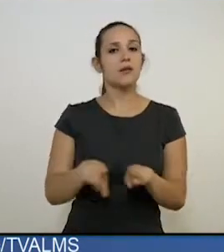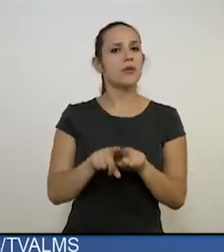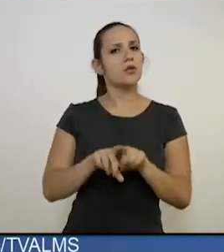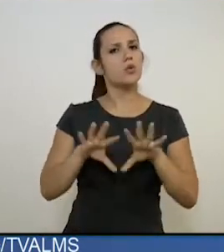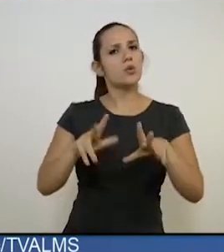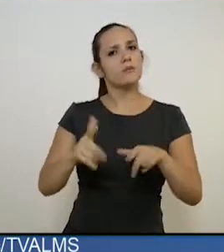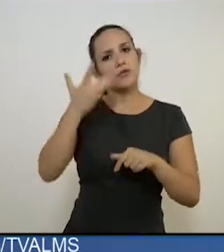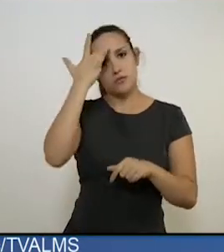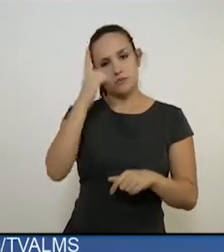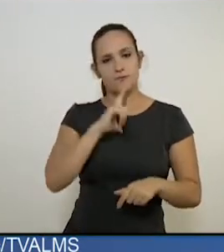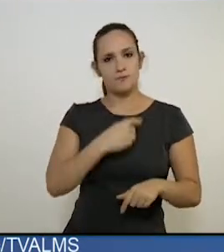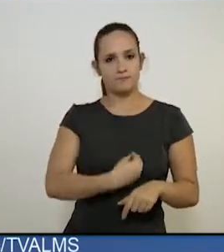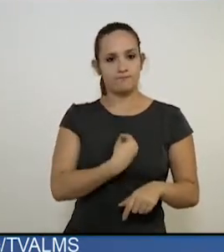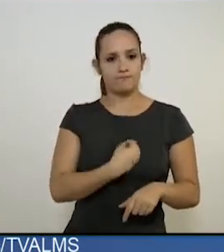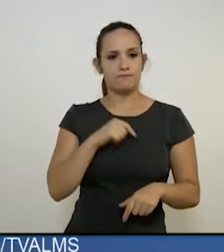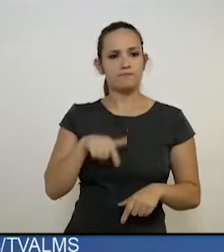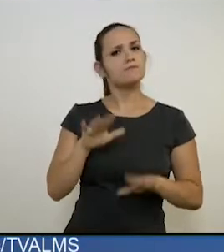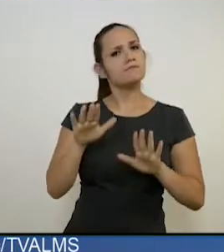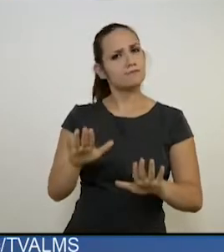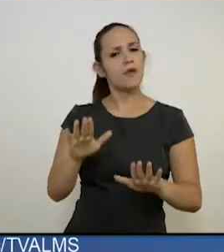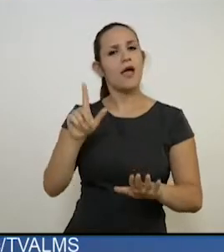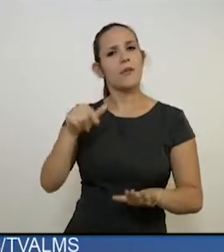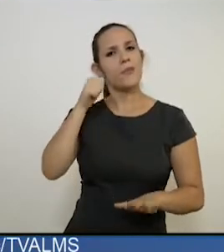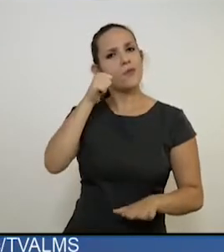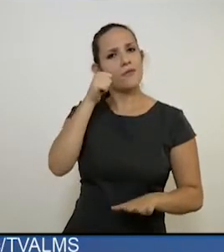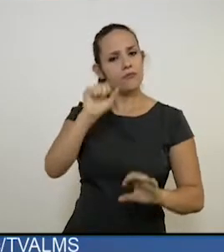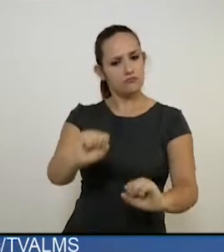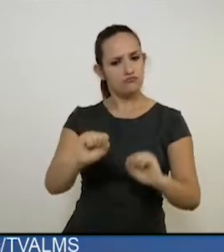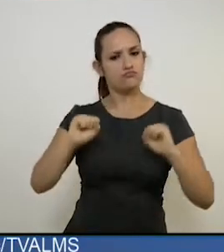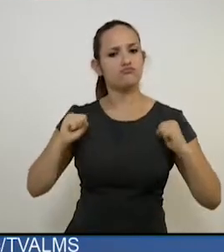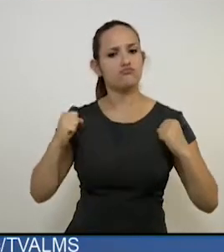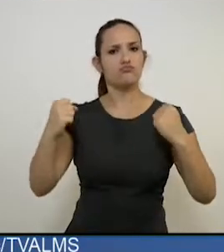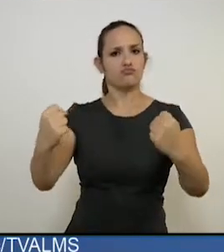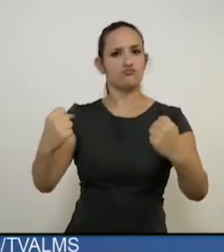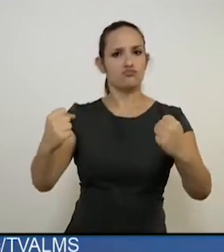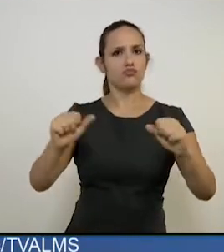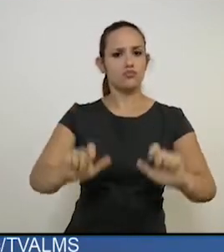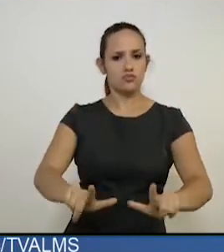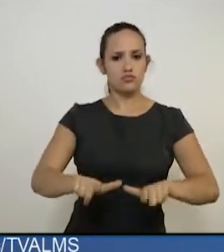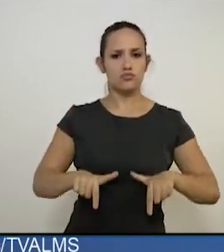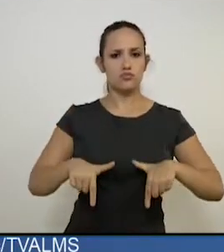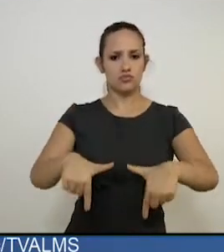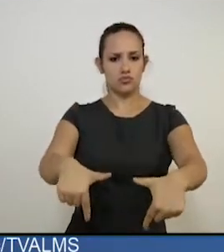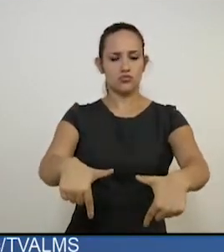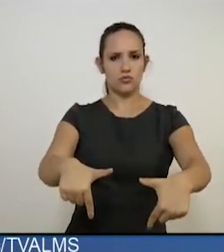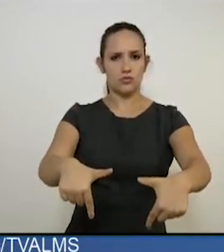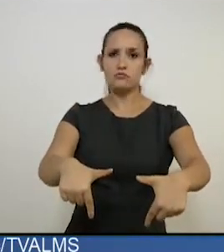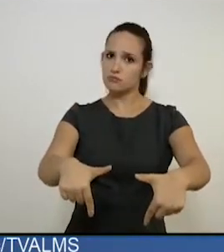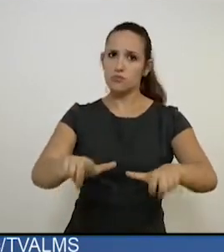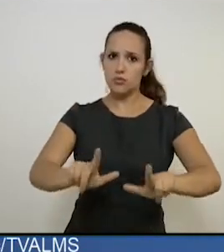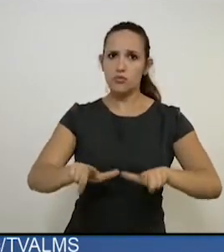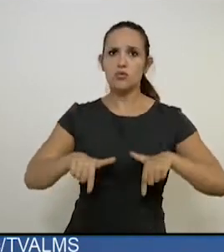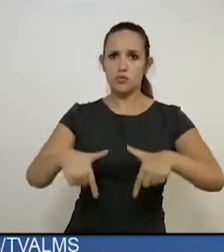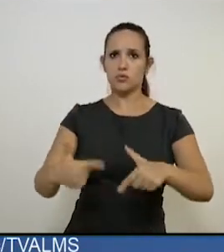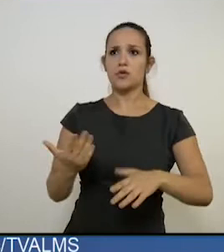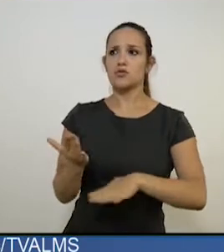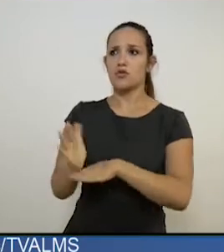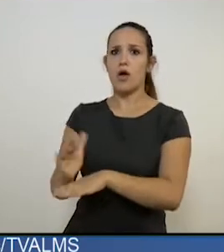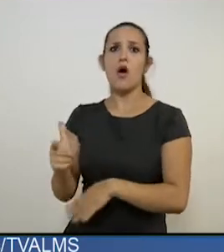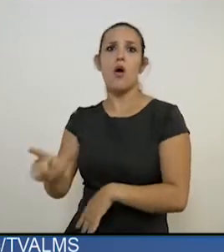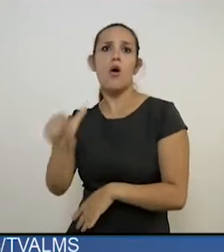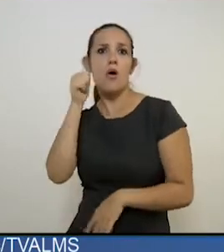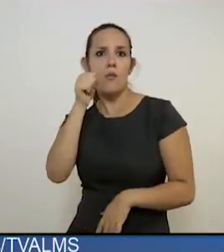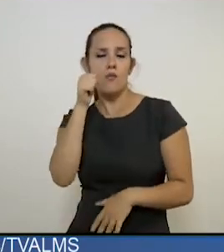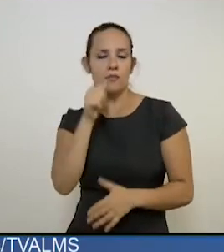presentes. Mulheres fortes, mulheres que lutam por outras mulheres.